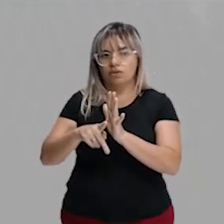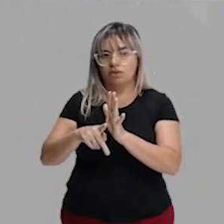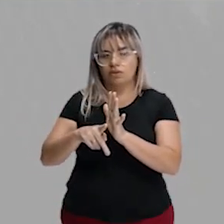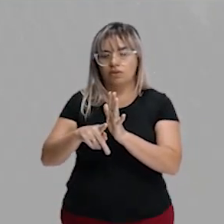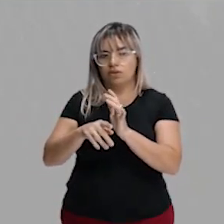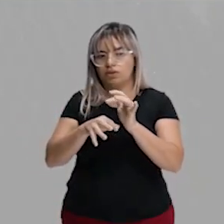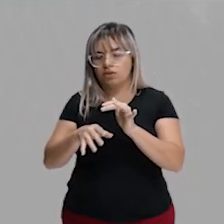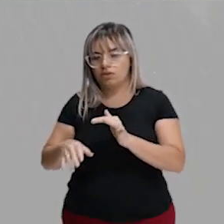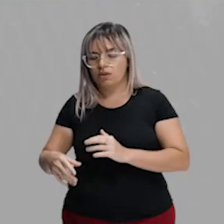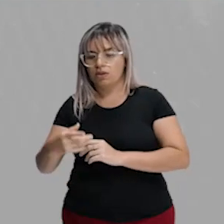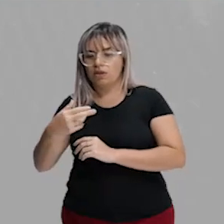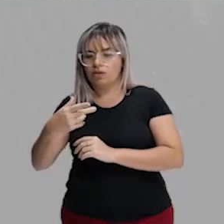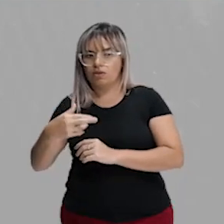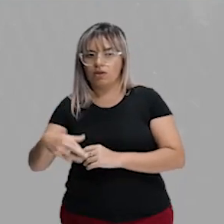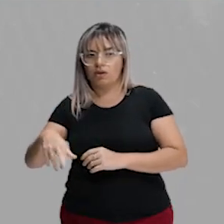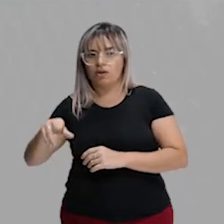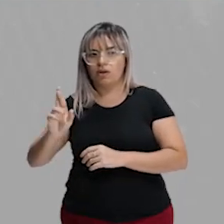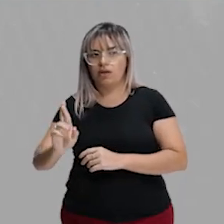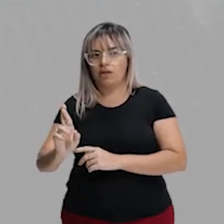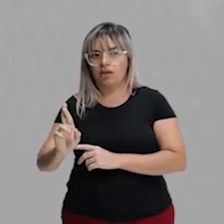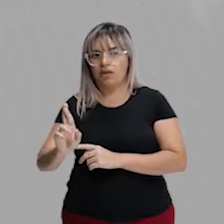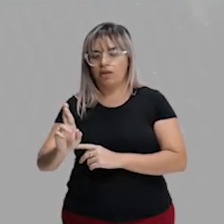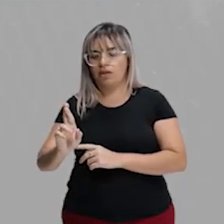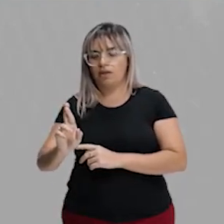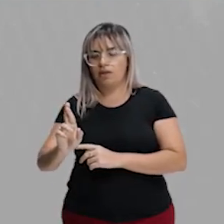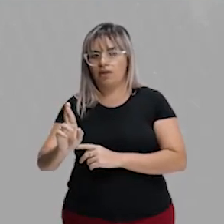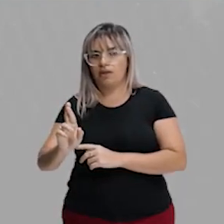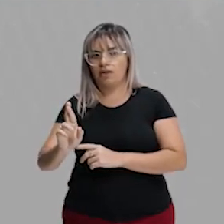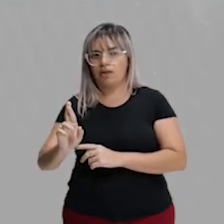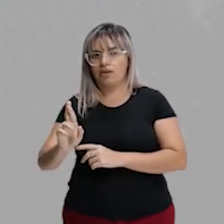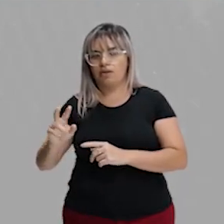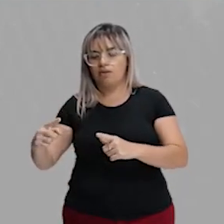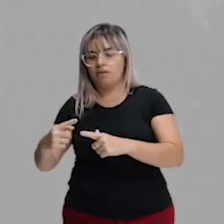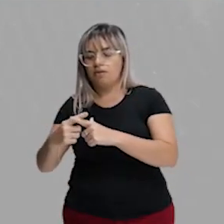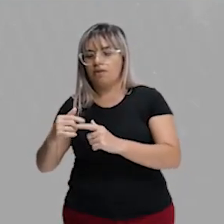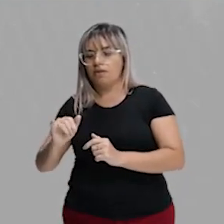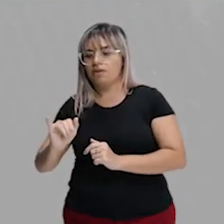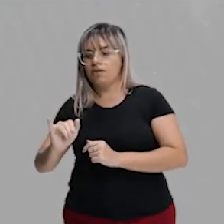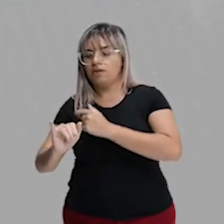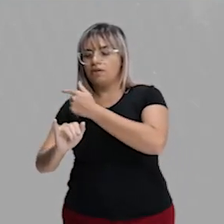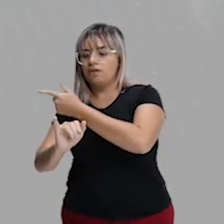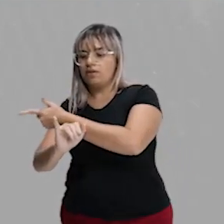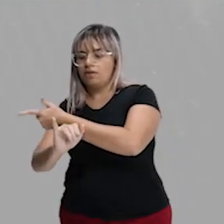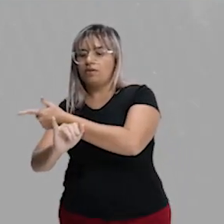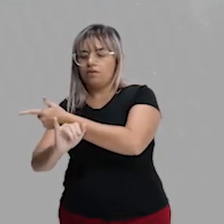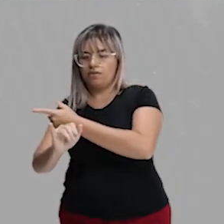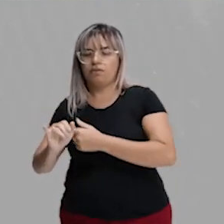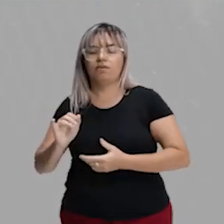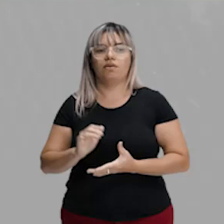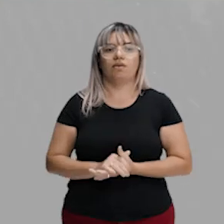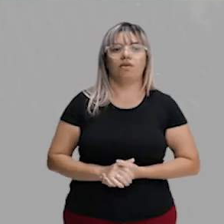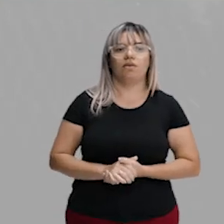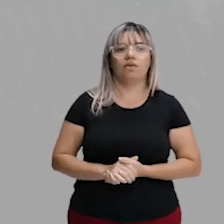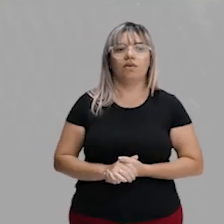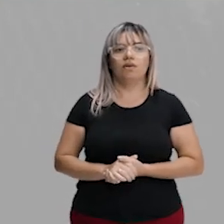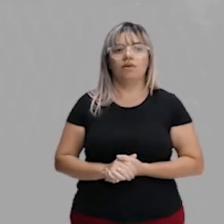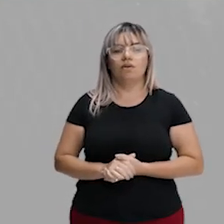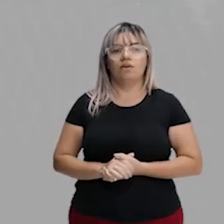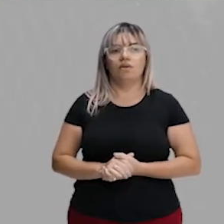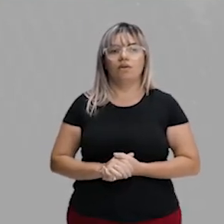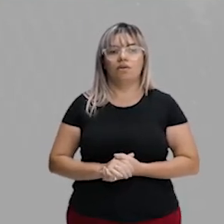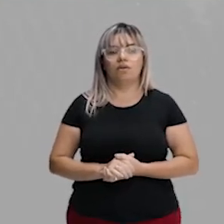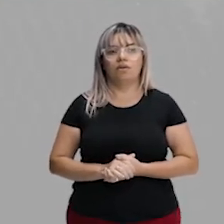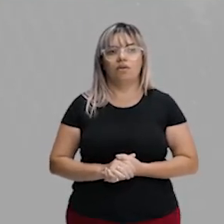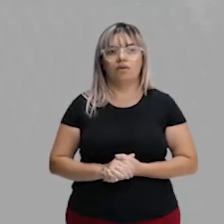Pronto. Porque pela segunda lei, né, potência útil, então a gente vai substituir no lugar do U, U é R vezes I. Não vai ficar R